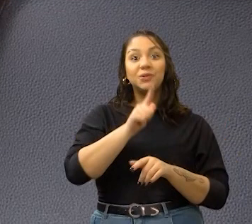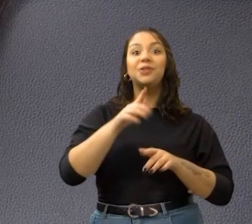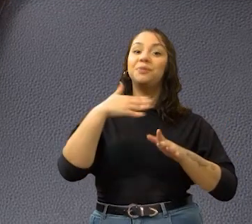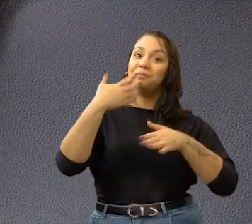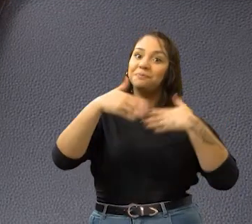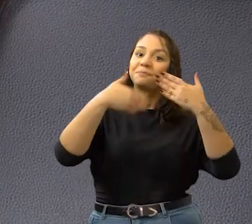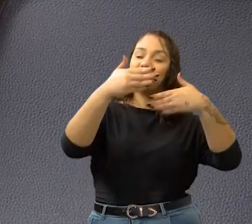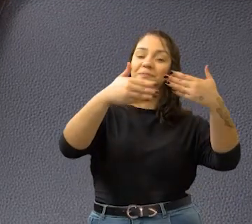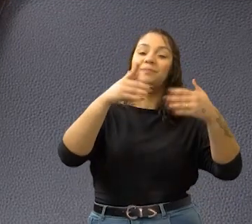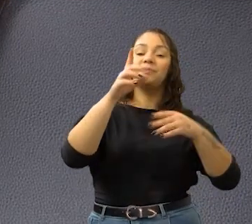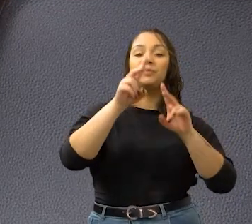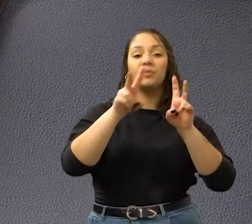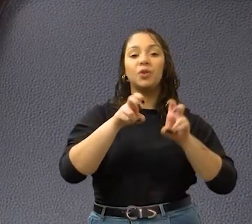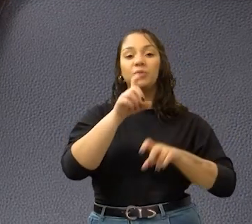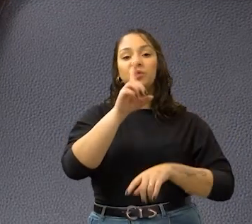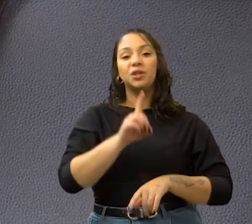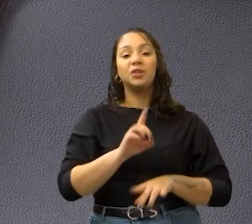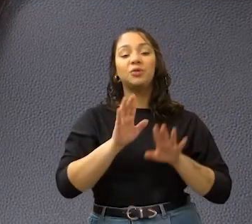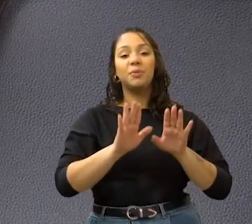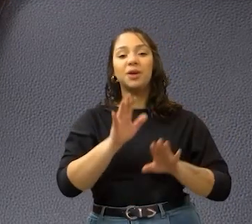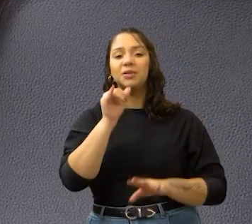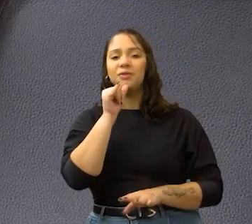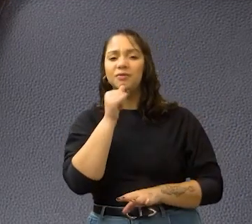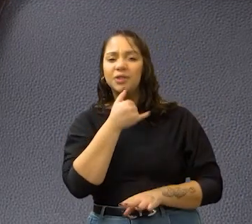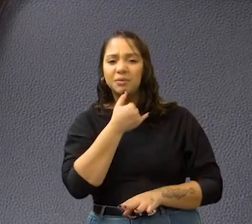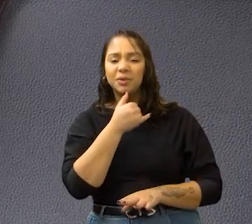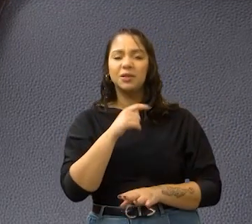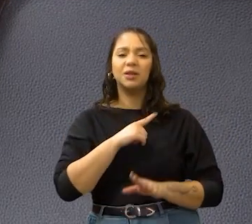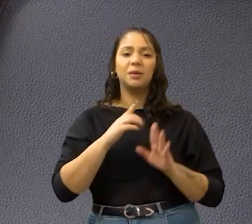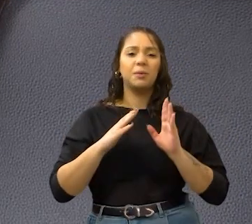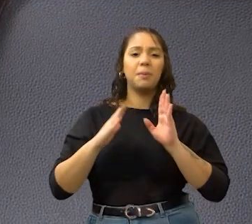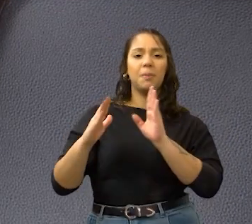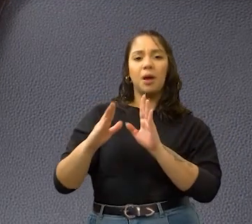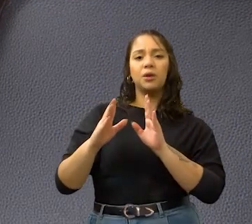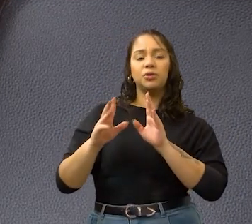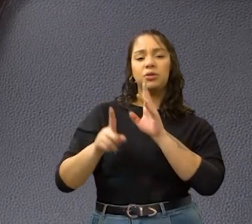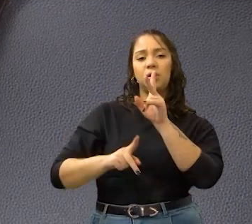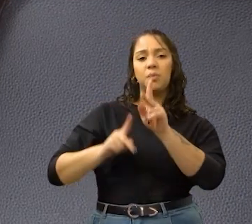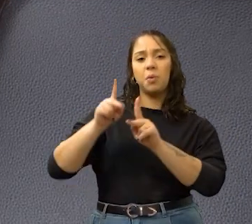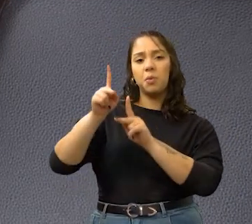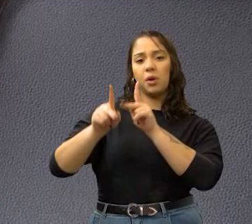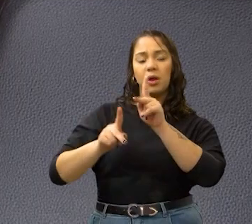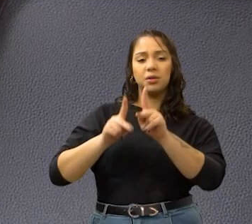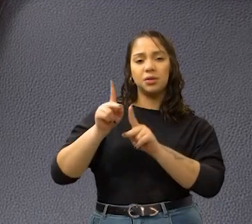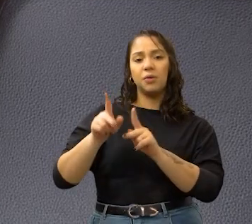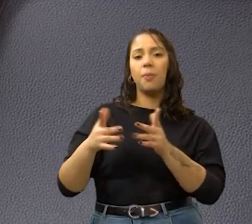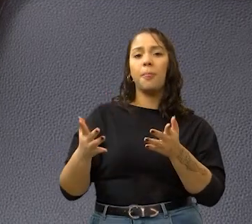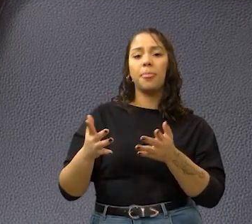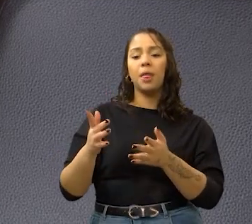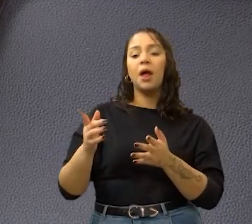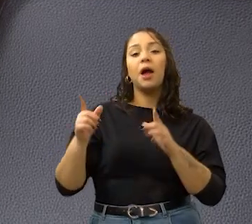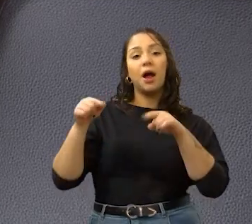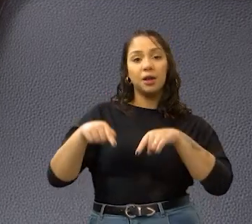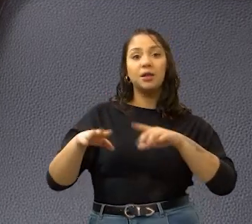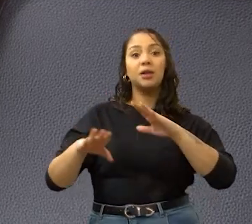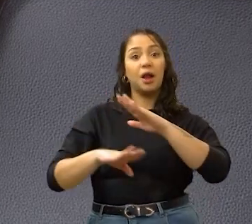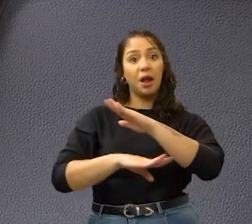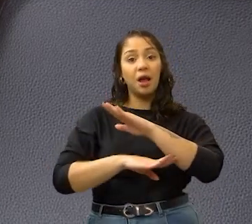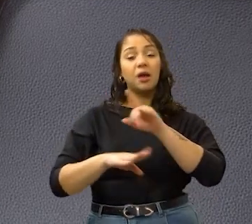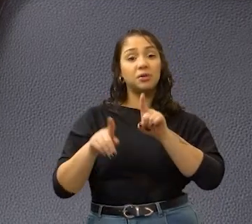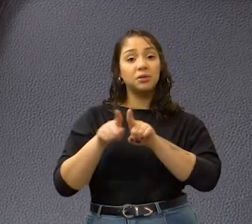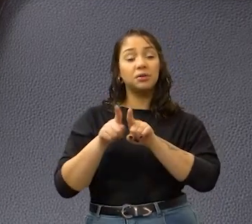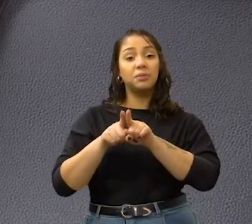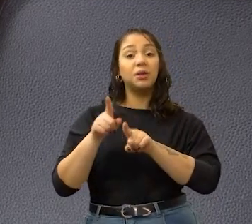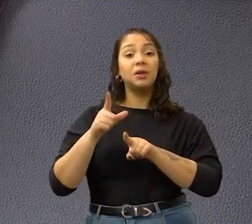gente conseguiu avançar bastante em direitos, mas infelizmente ainda tem uma parte da população, até mesmo aqui dentro